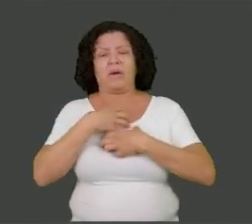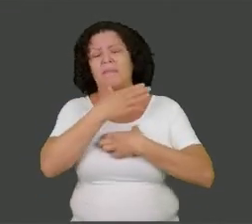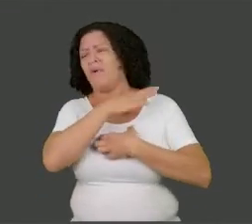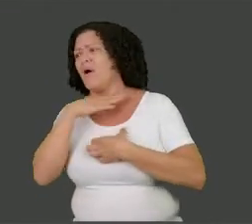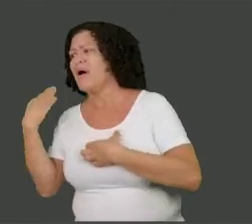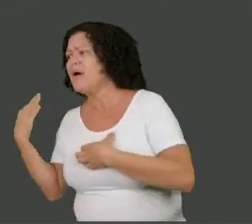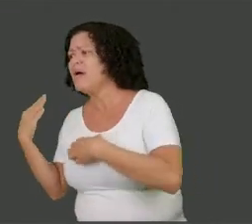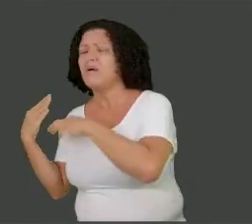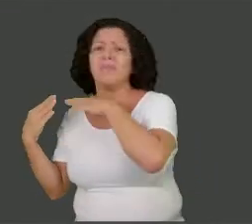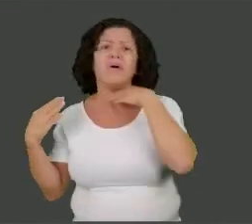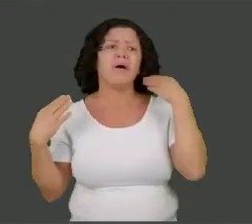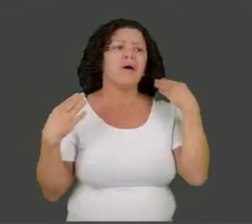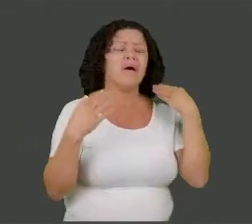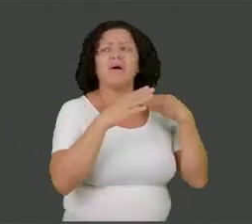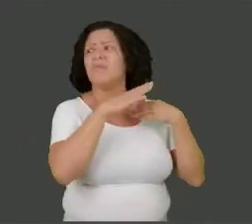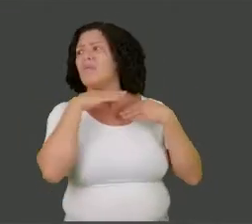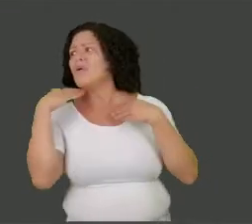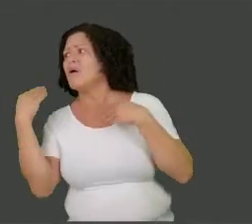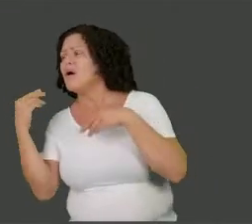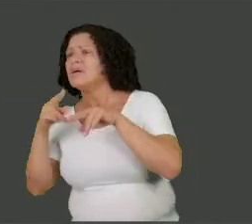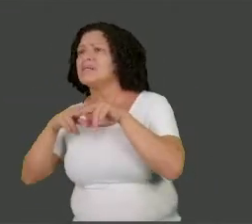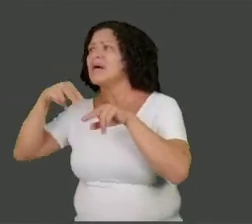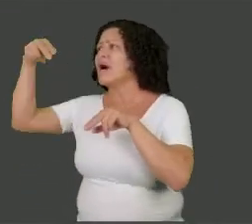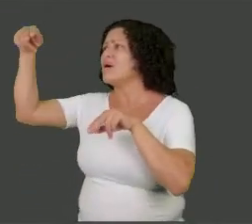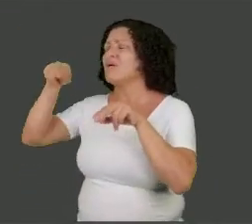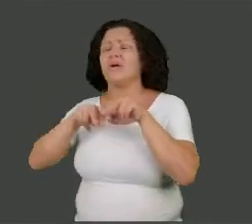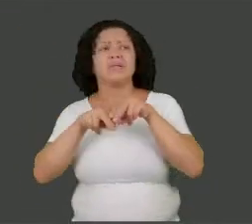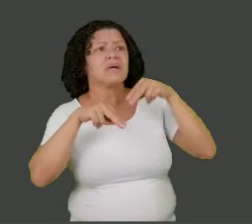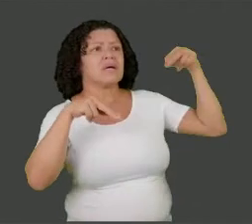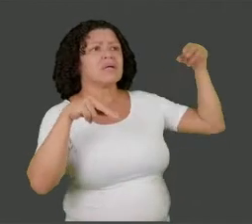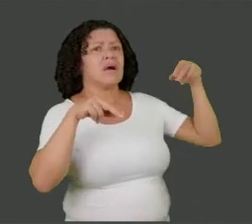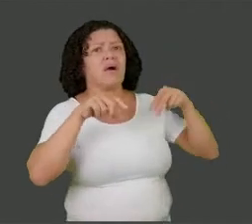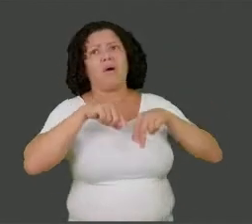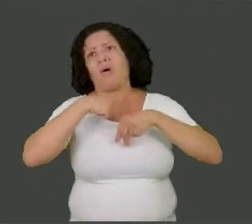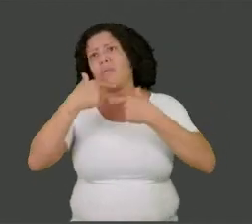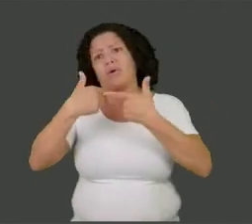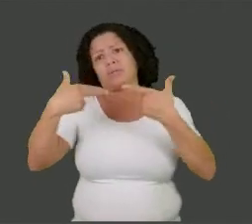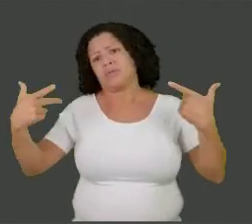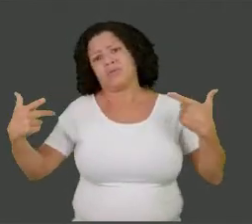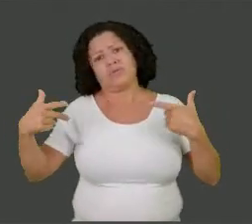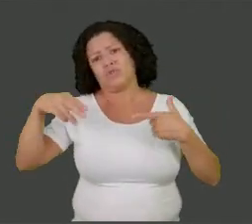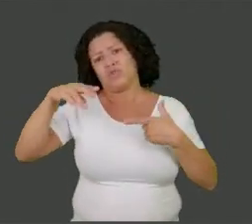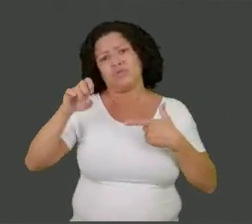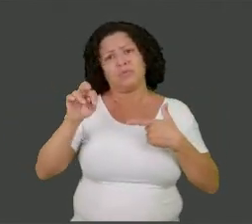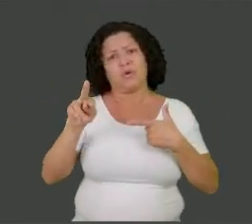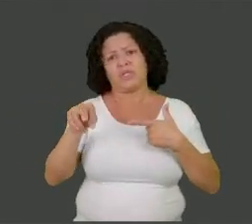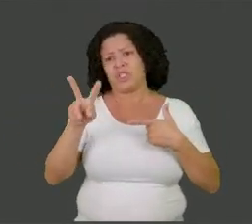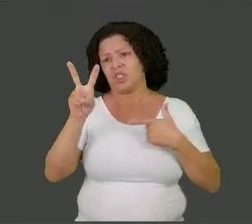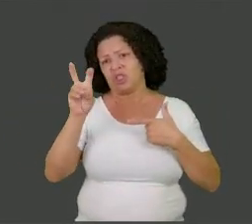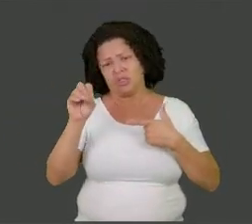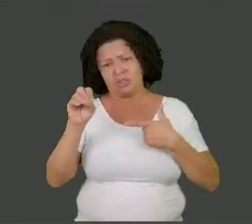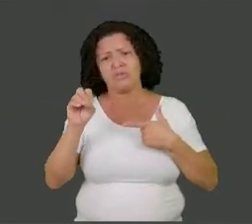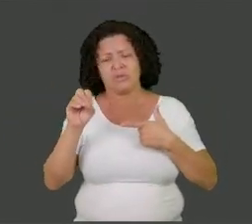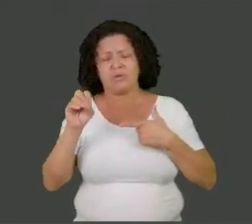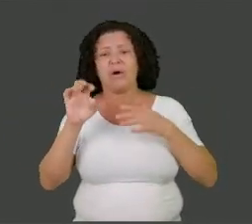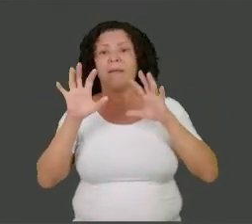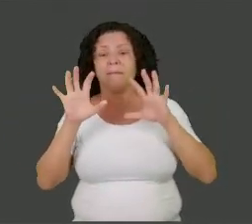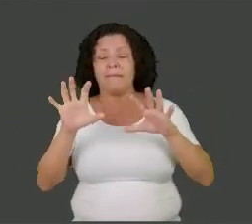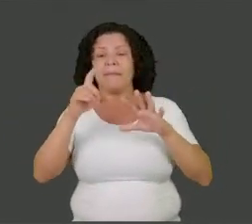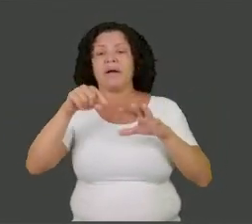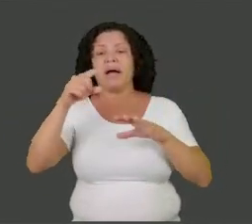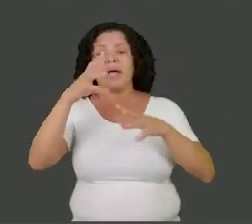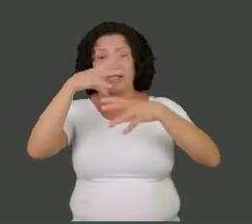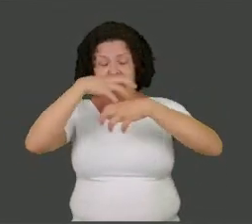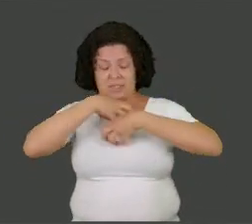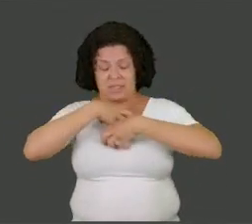perda inesperada, ou tantos outros, por outras causas de morte. Mas